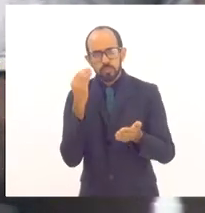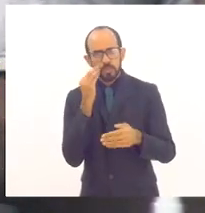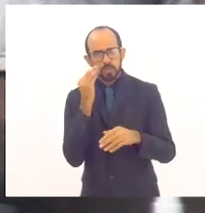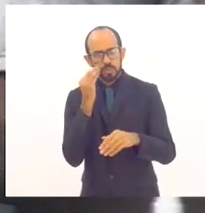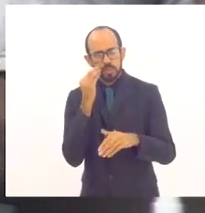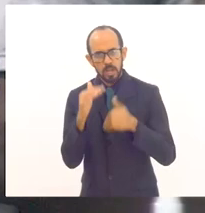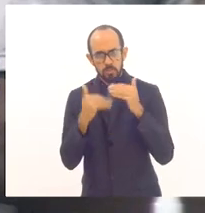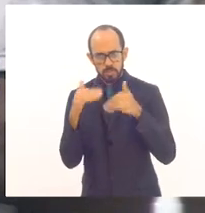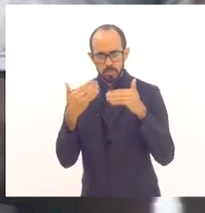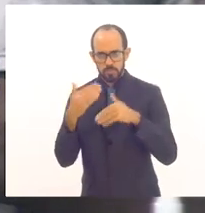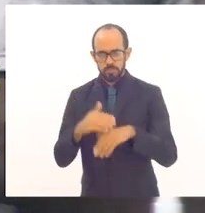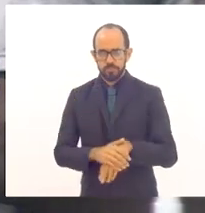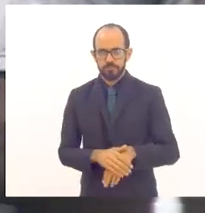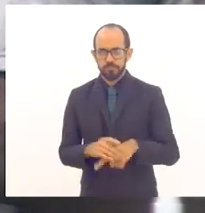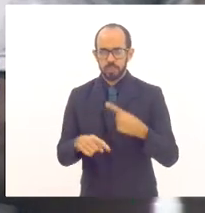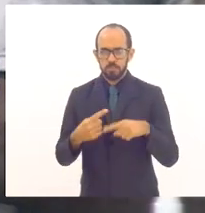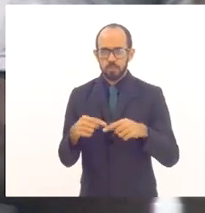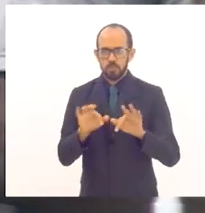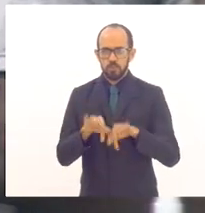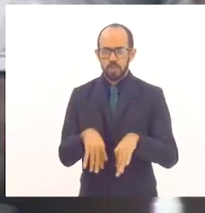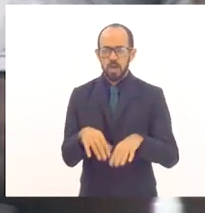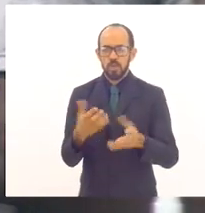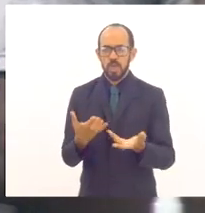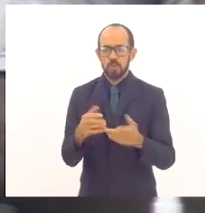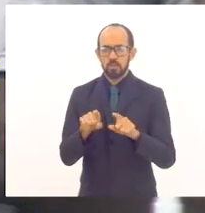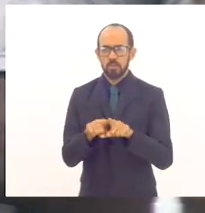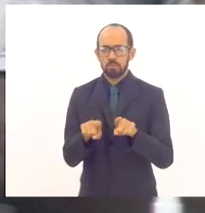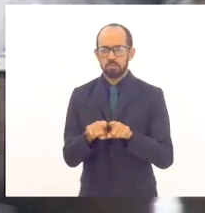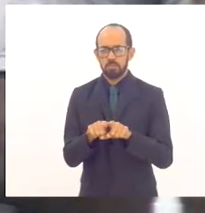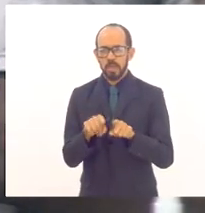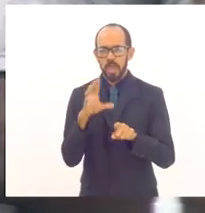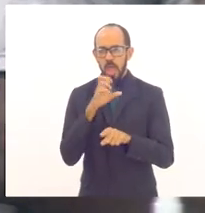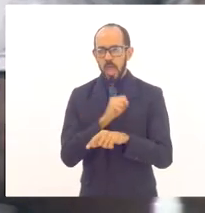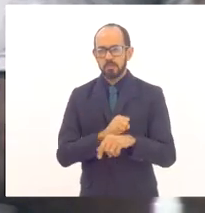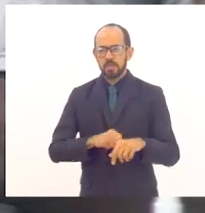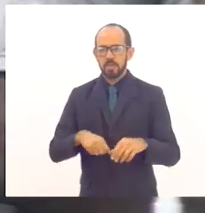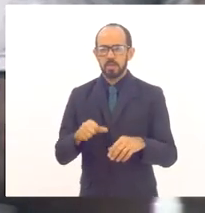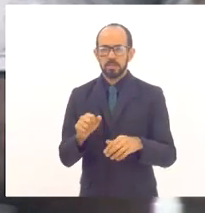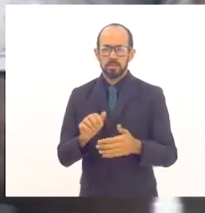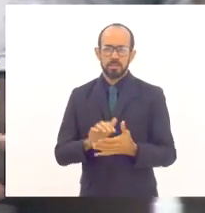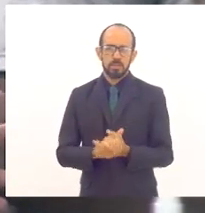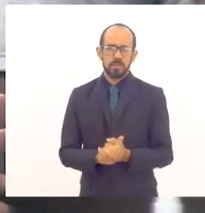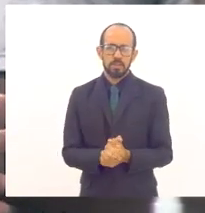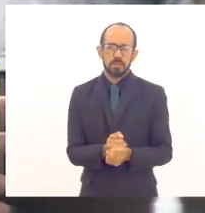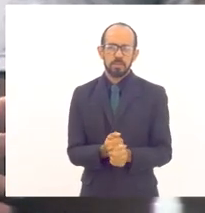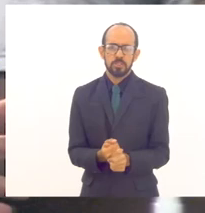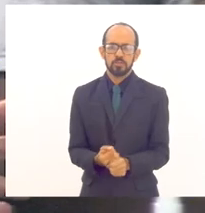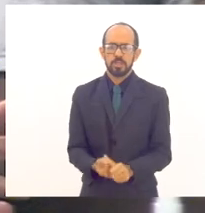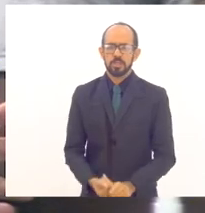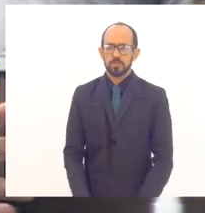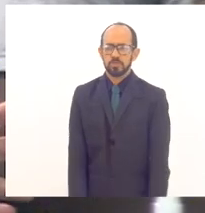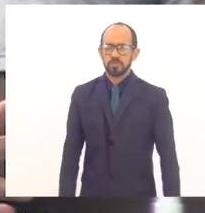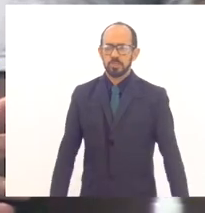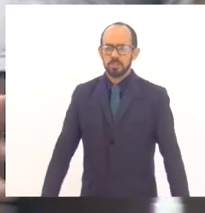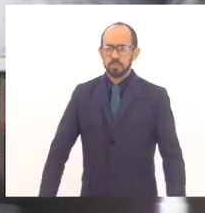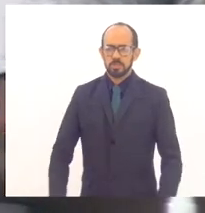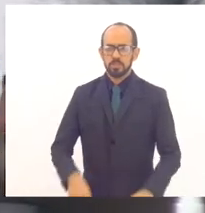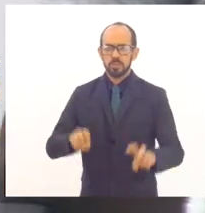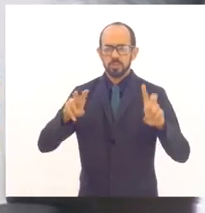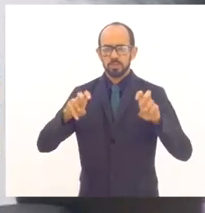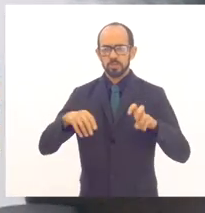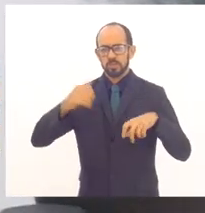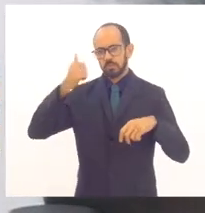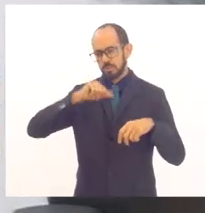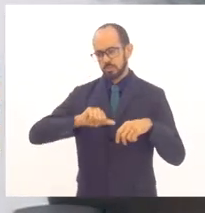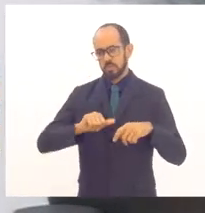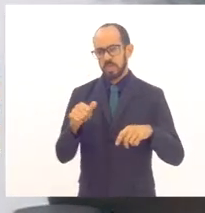consenso possível. Por fim, eu queria fazer rápidas considerações. Primeiro, em relação à questão das mulheres, que foi muito